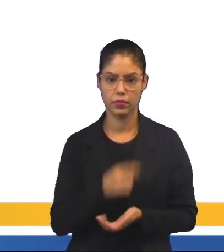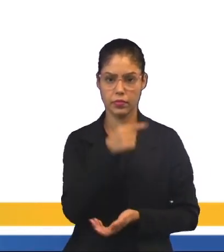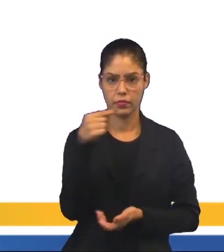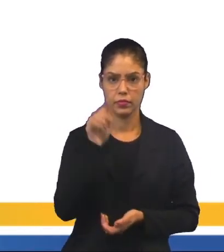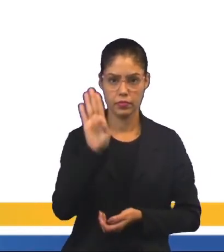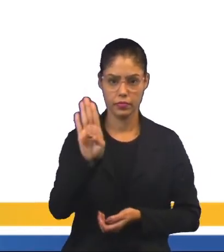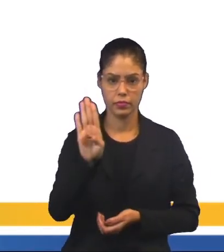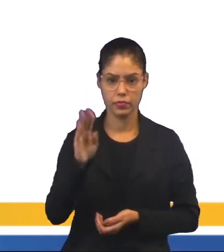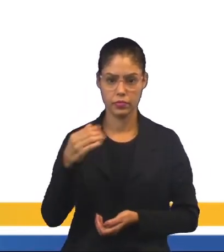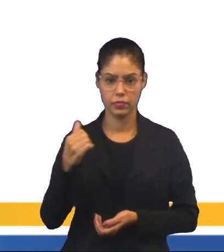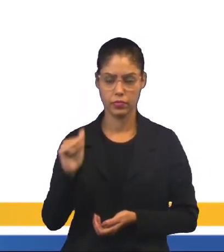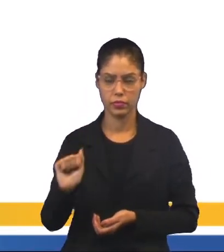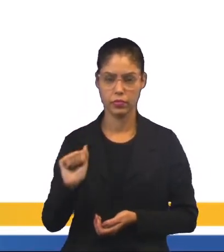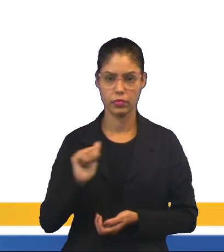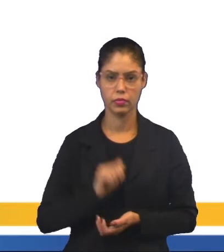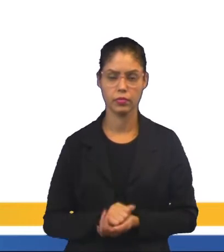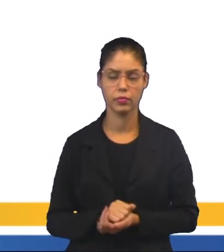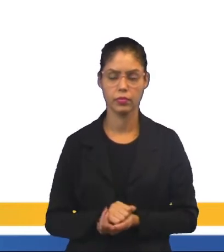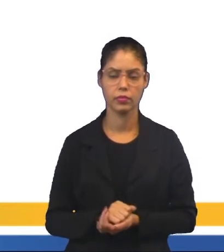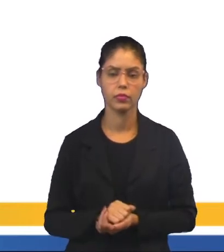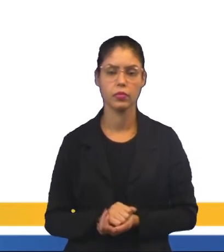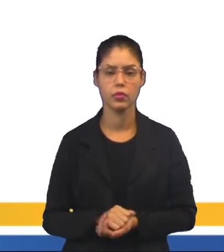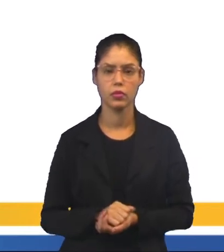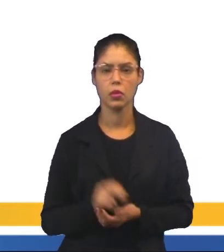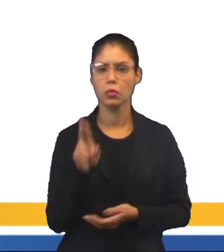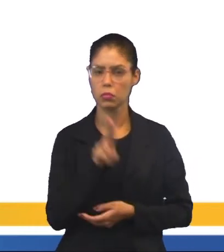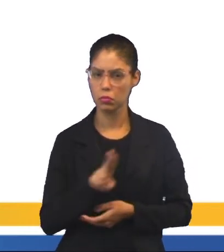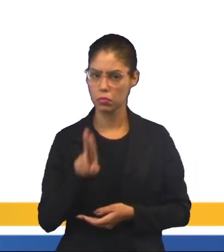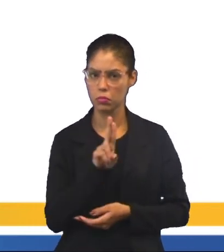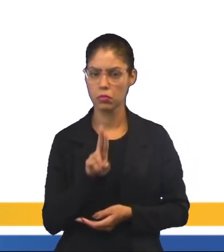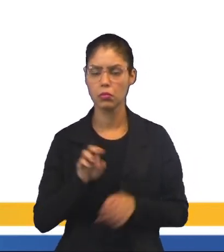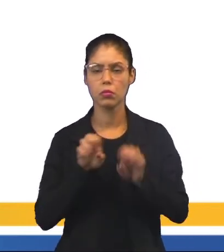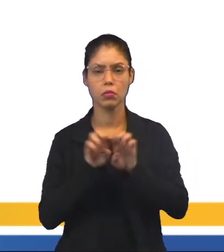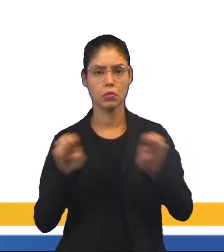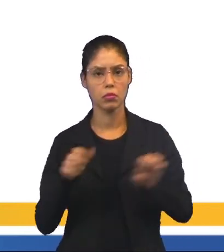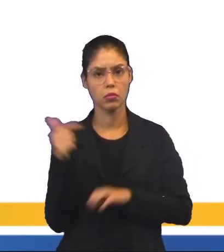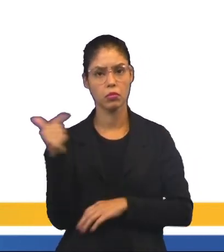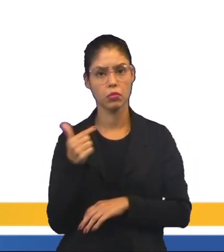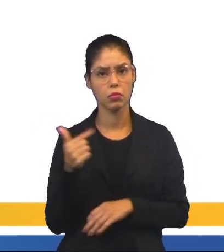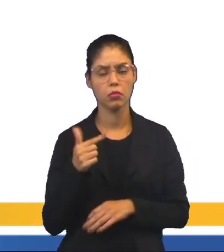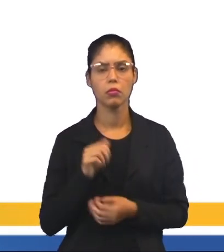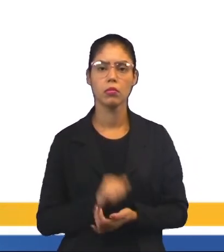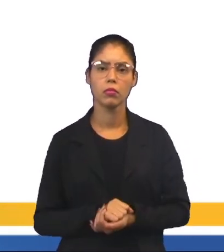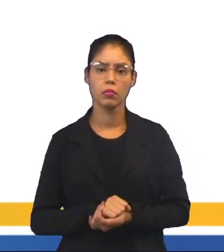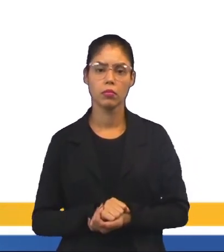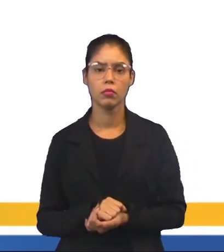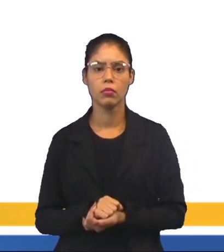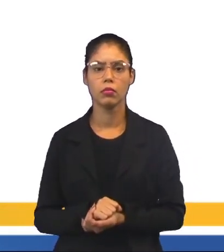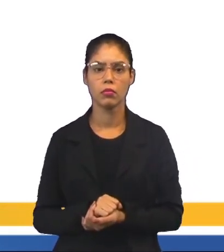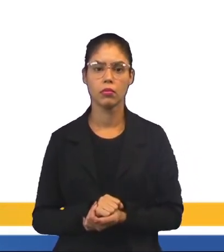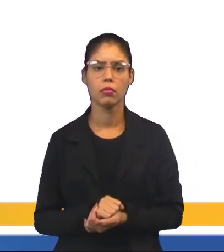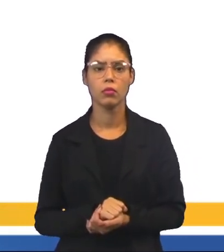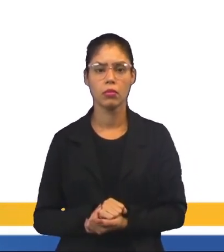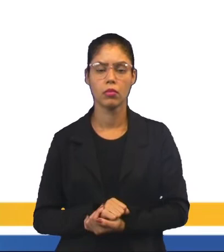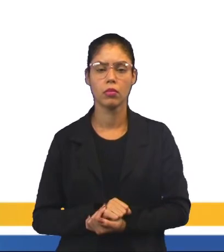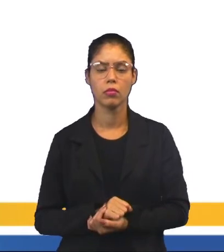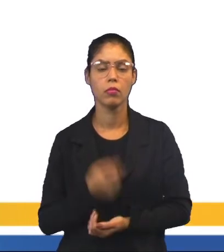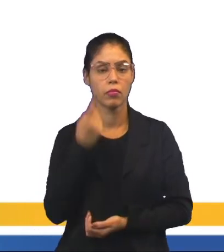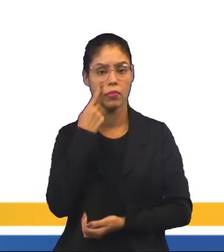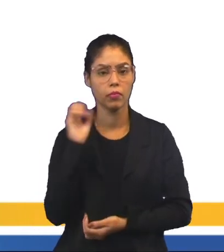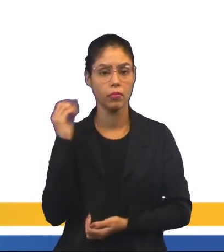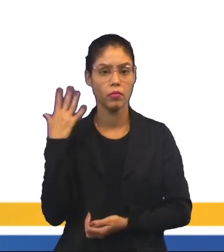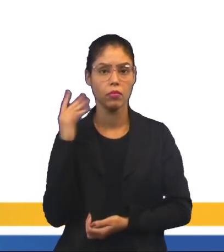a menos B sobre A, o que é muito usado nas equações do segundo grau, pessoal. Então, nesse caso aí,